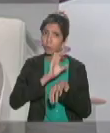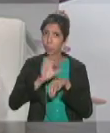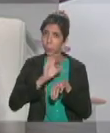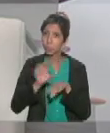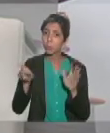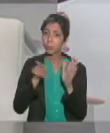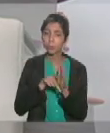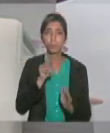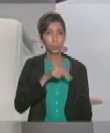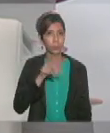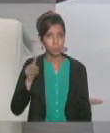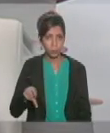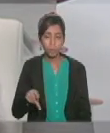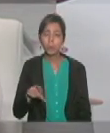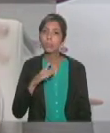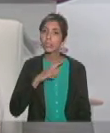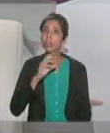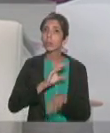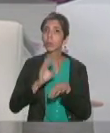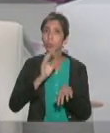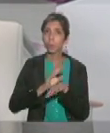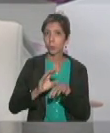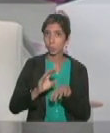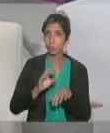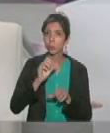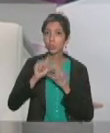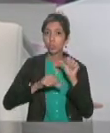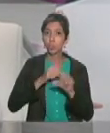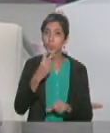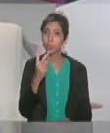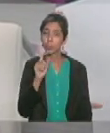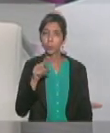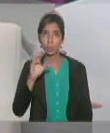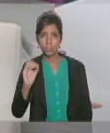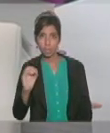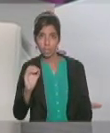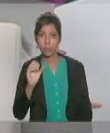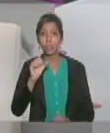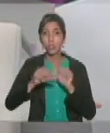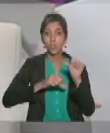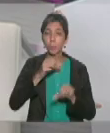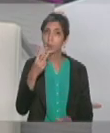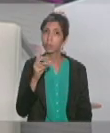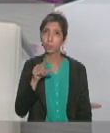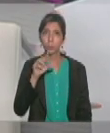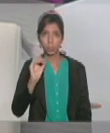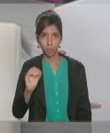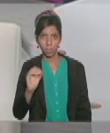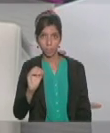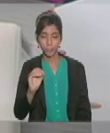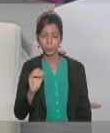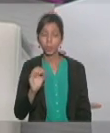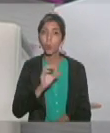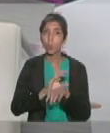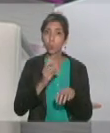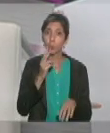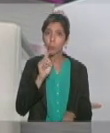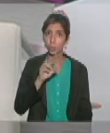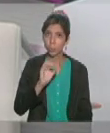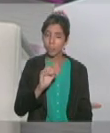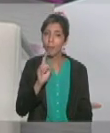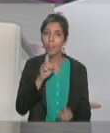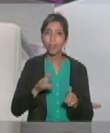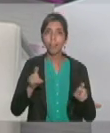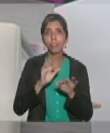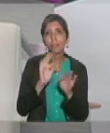Educopédia que é curso para professores. E a gente tem o curso Transformação 2.0 e Transformação 3.0. O 2.0 é a